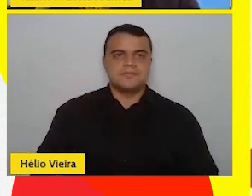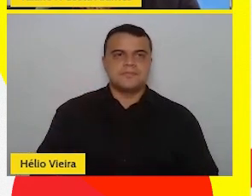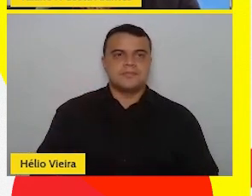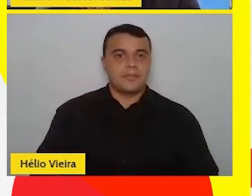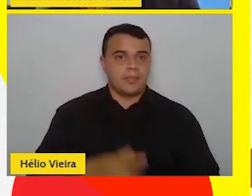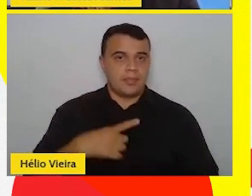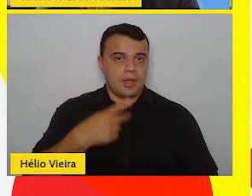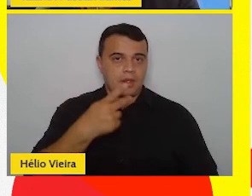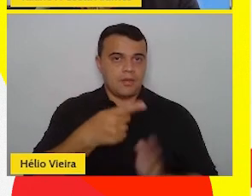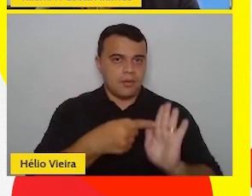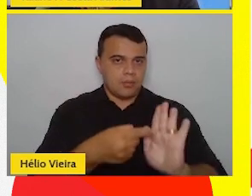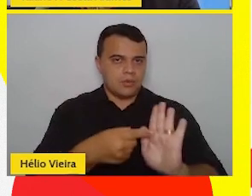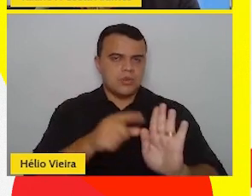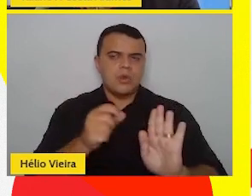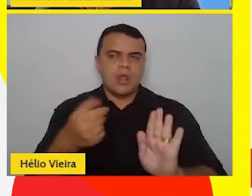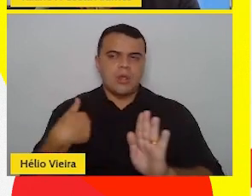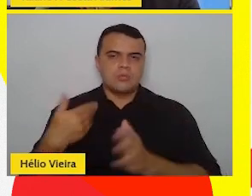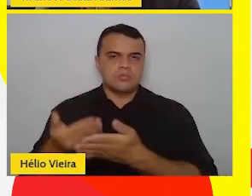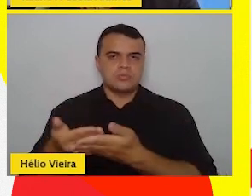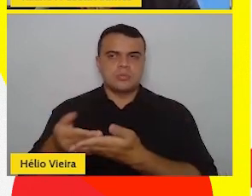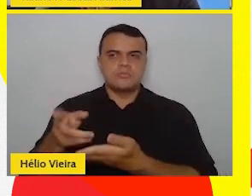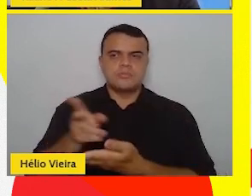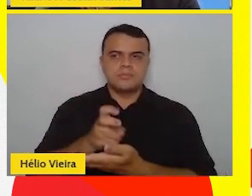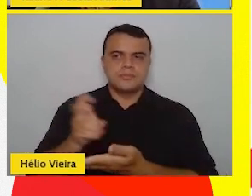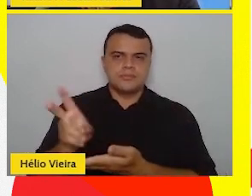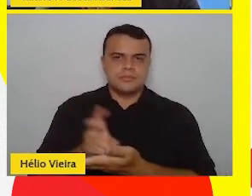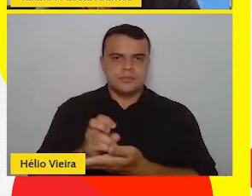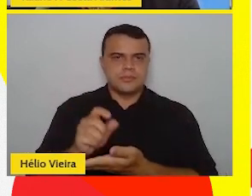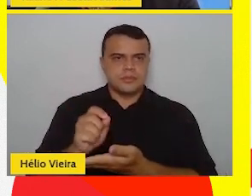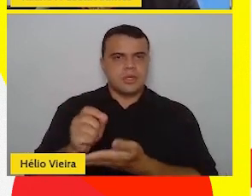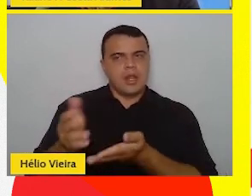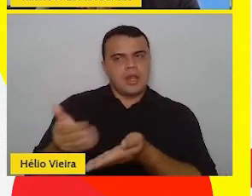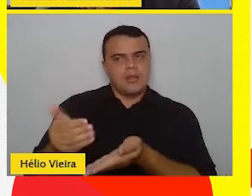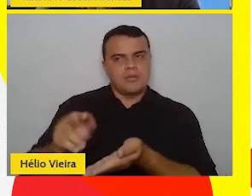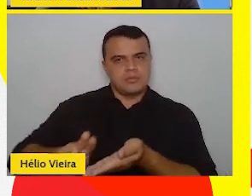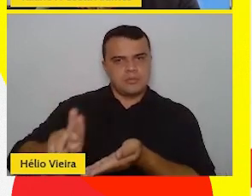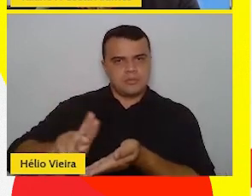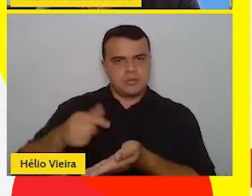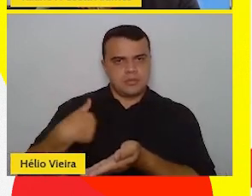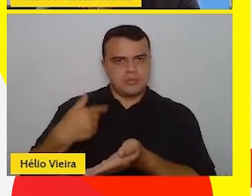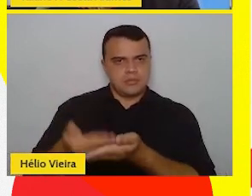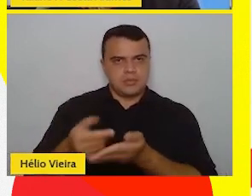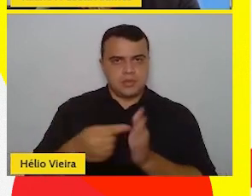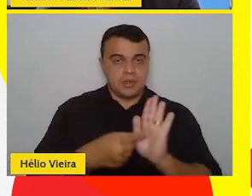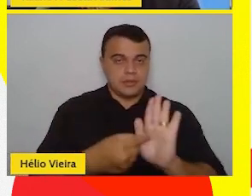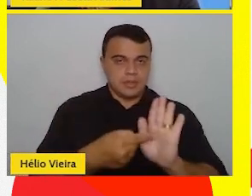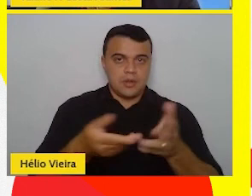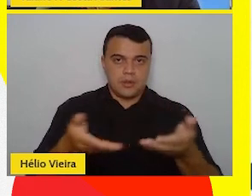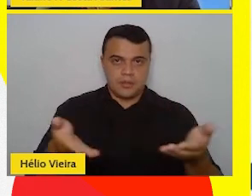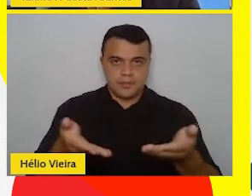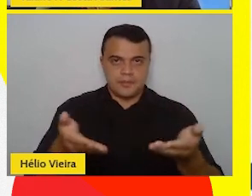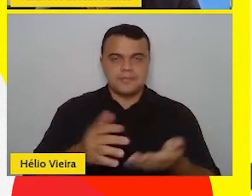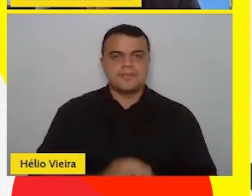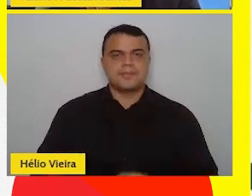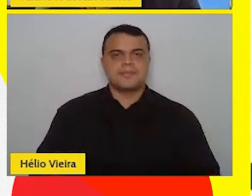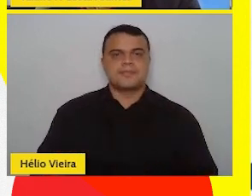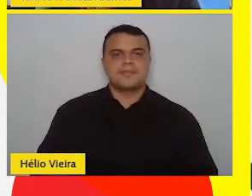Aqui eu deixo algumas referências de livros utilizados para essa apresentação